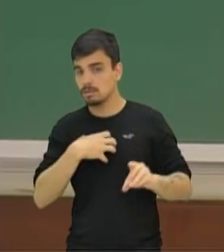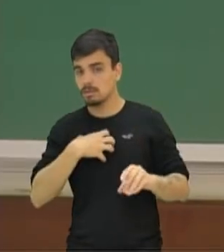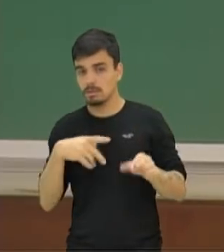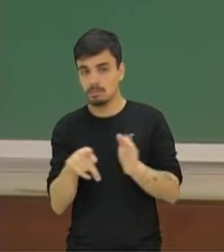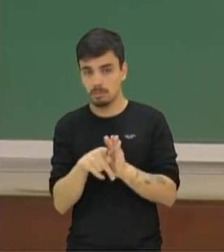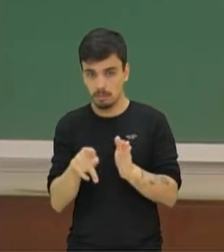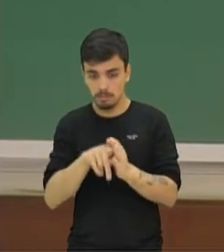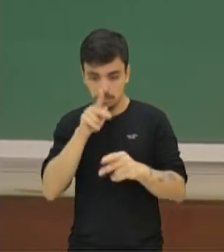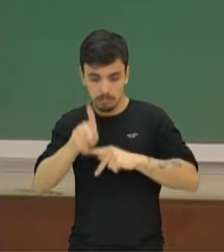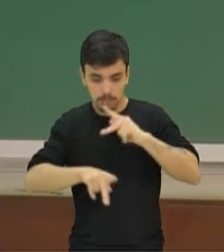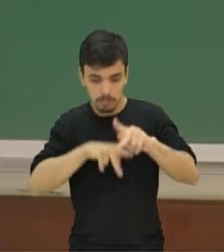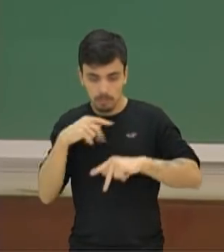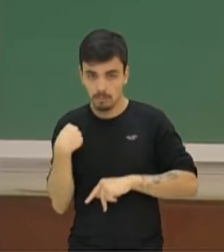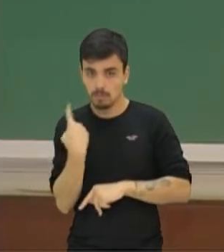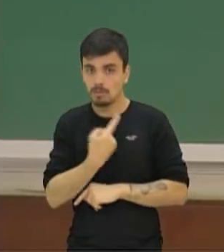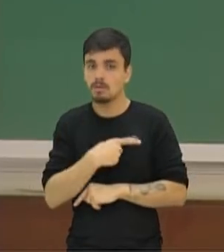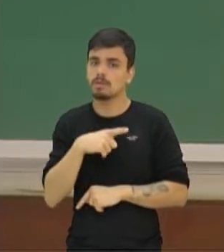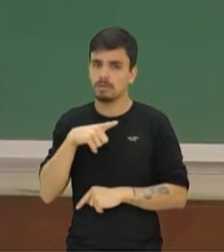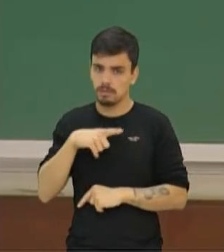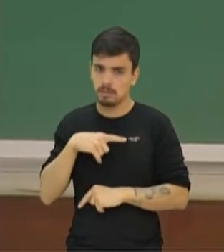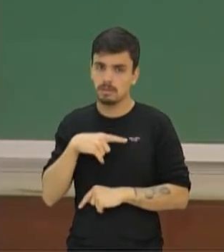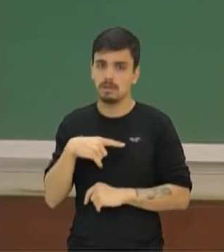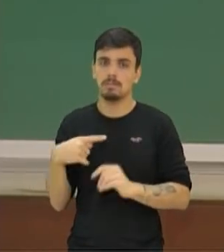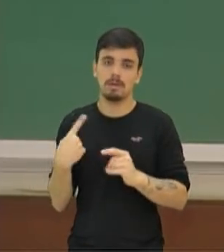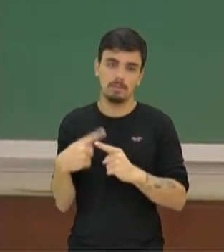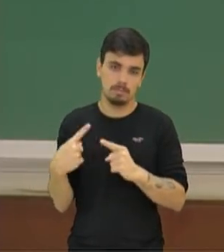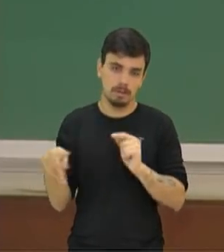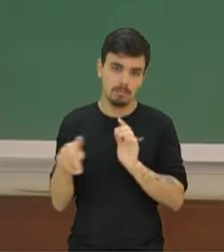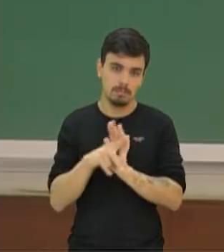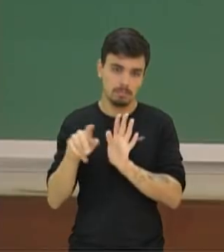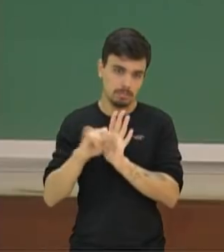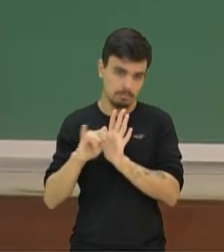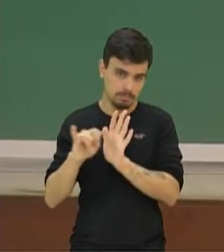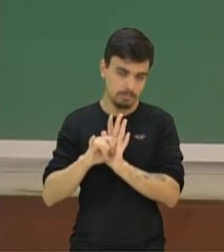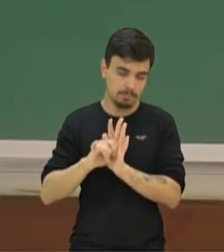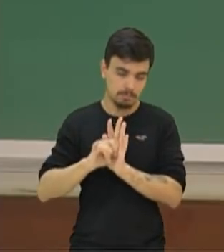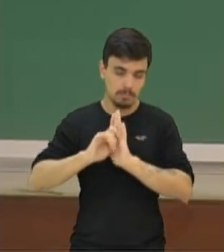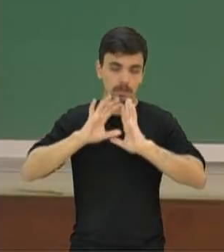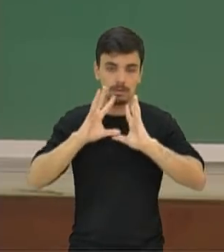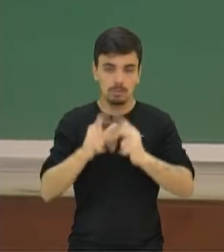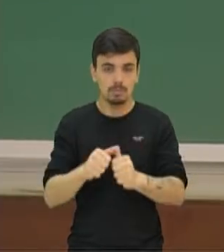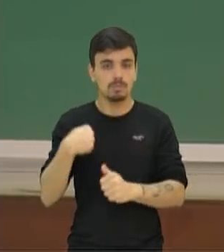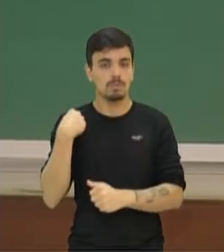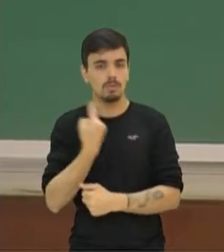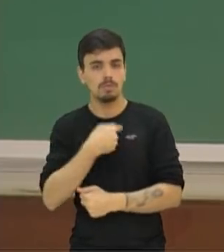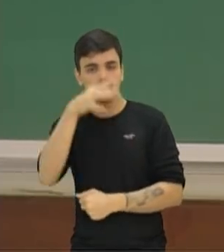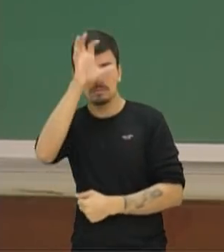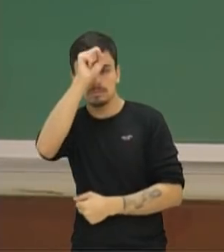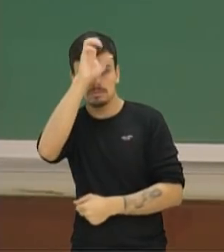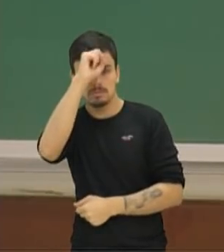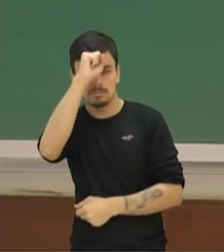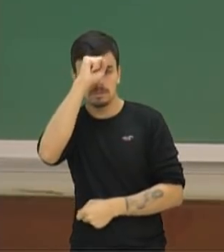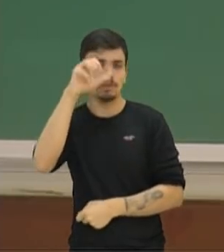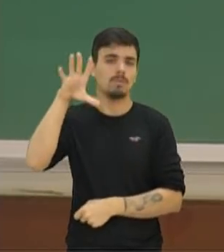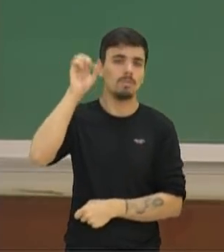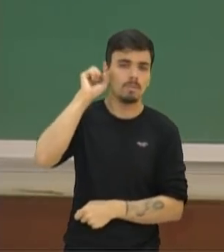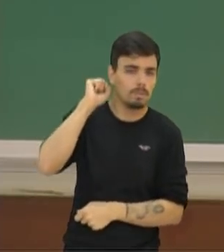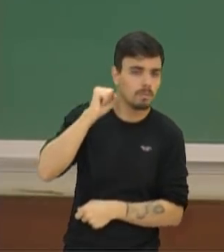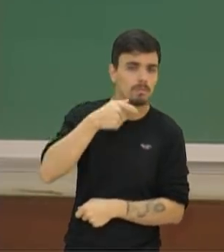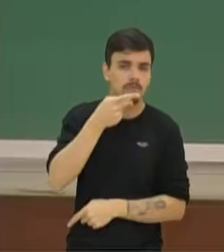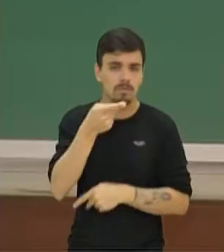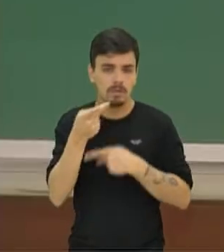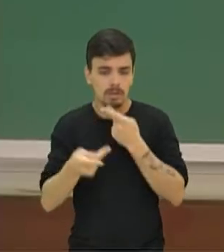né? Porque faz parte da nossa identidade. Então, tudo que nós aprendemos, ouvimos, conversamos, nosso jeito de falar,